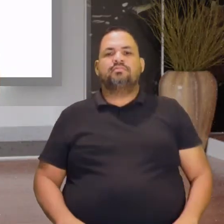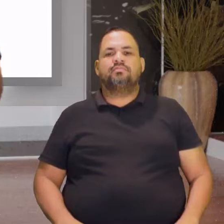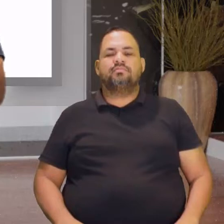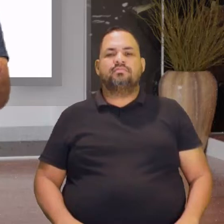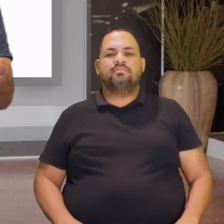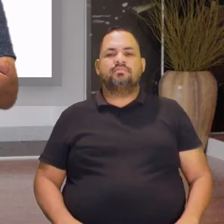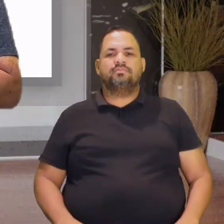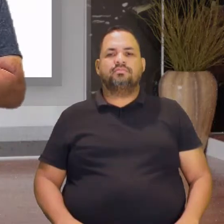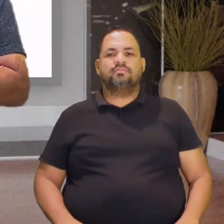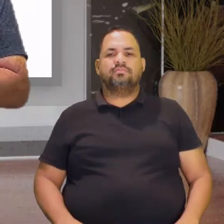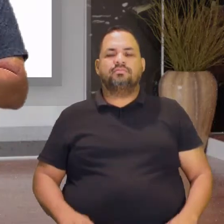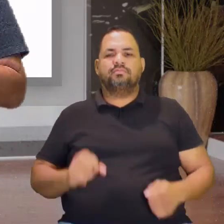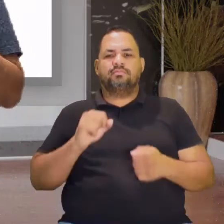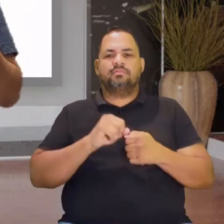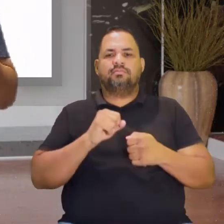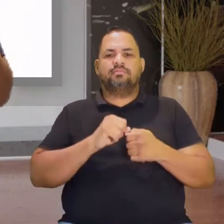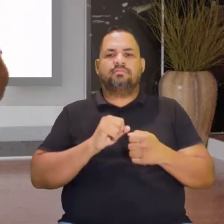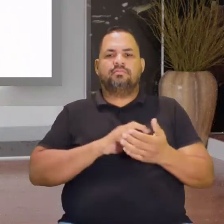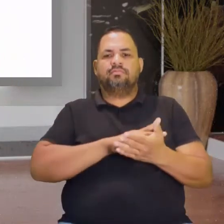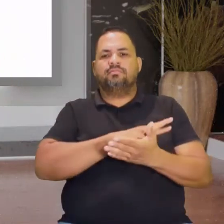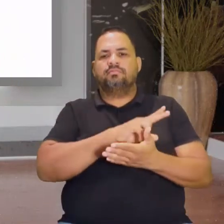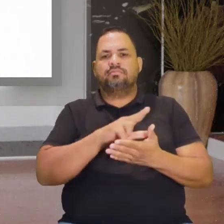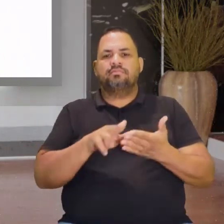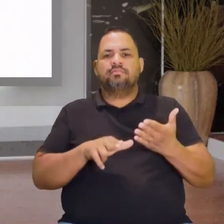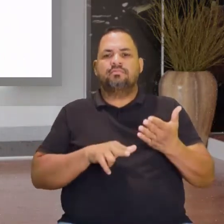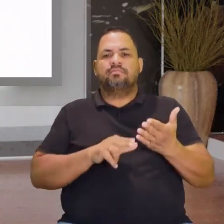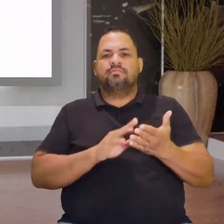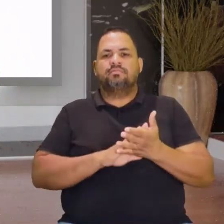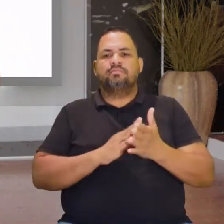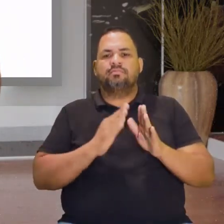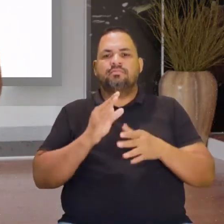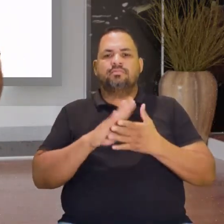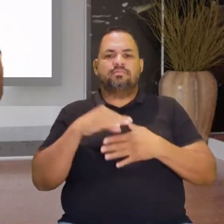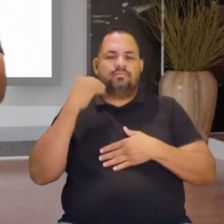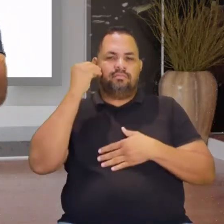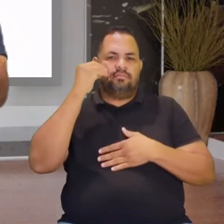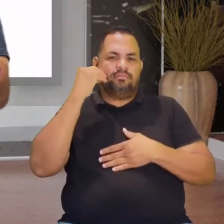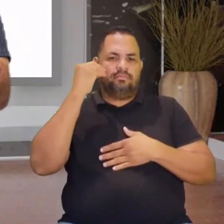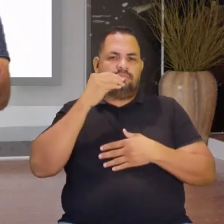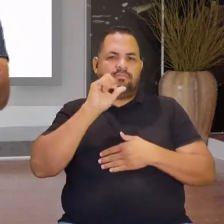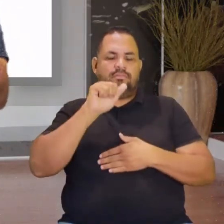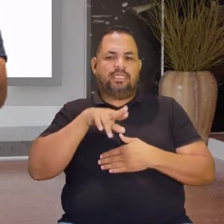em que ela fez vários e vários experimentos, né? Então, a